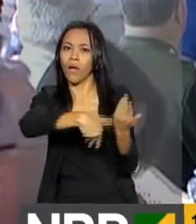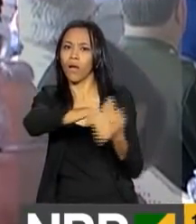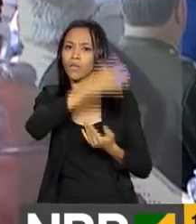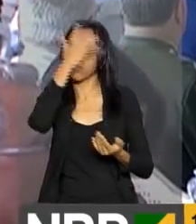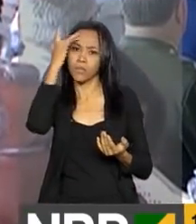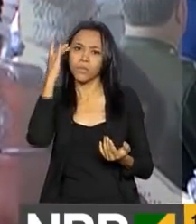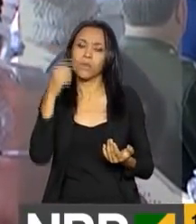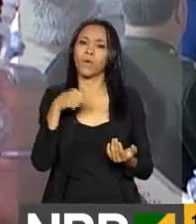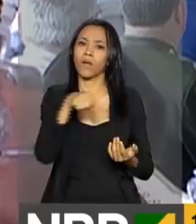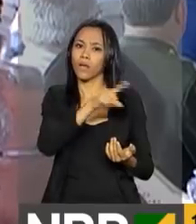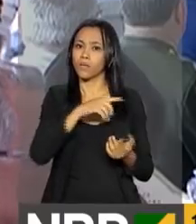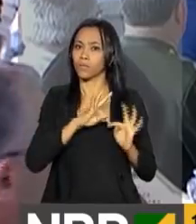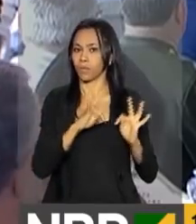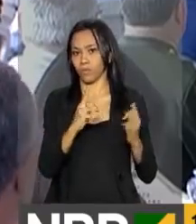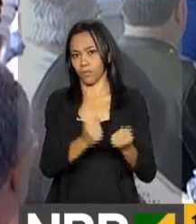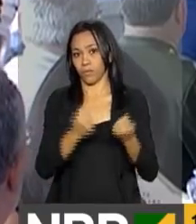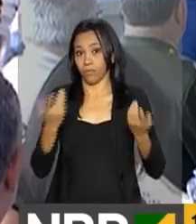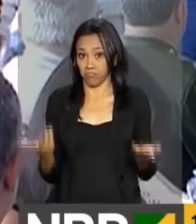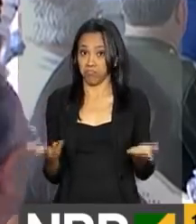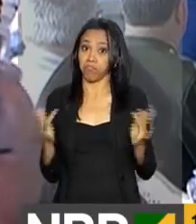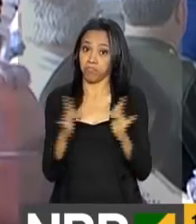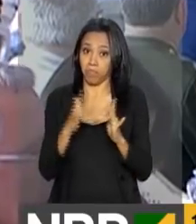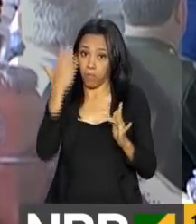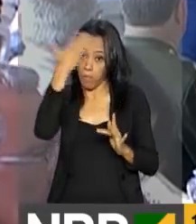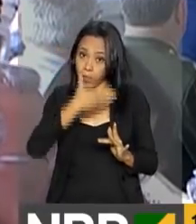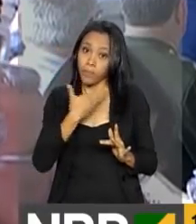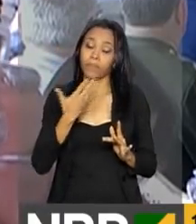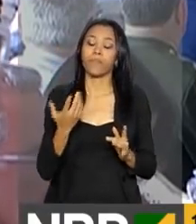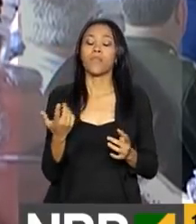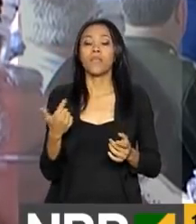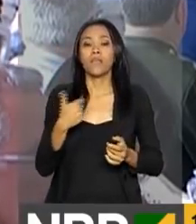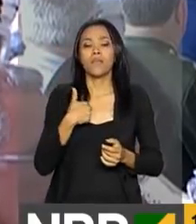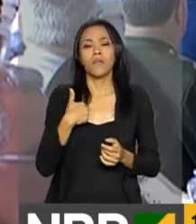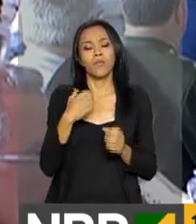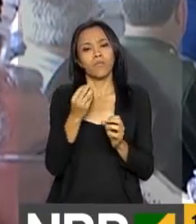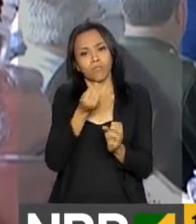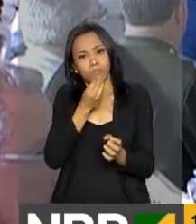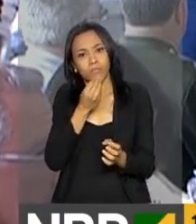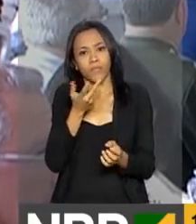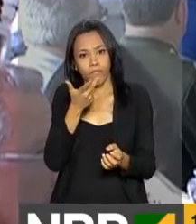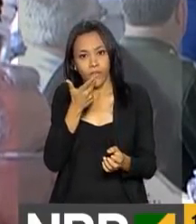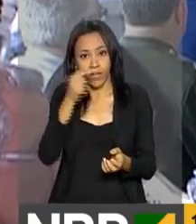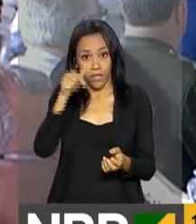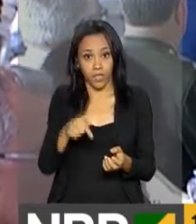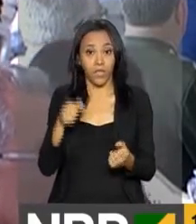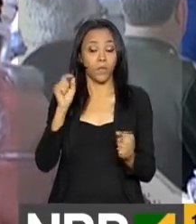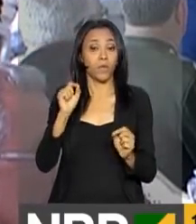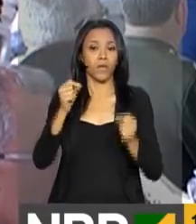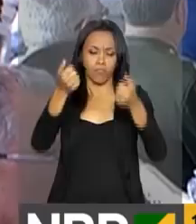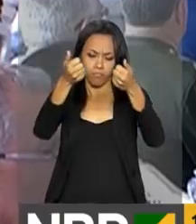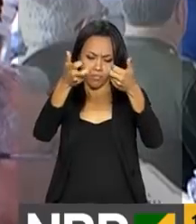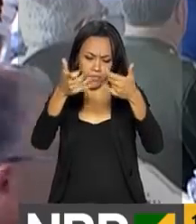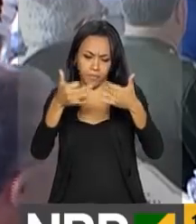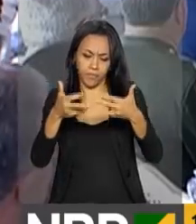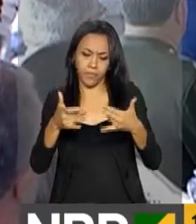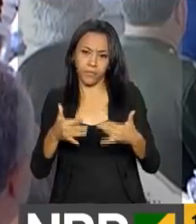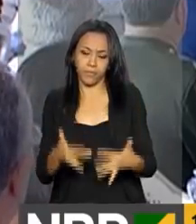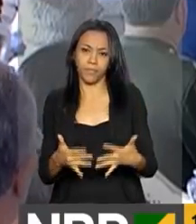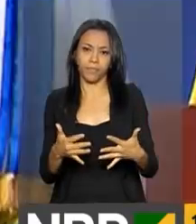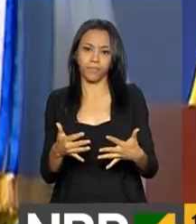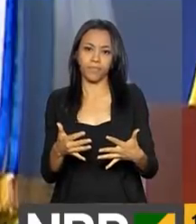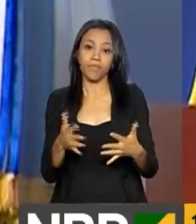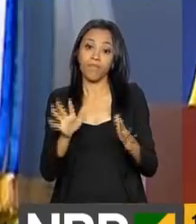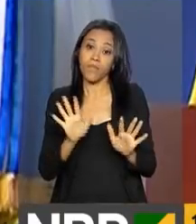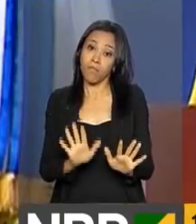Forças Armadas em geral. E, aliás, eu até poderia aqui fazer um relato daquilo que foi feito na defesa.